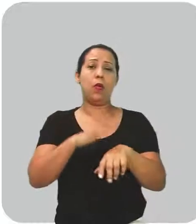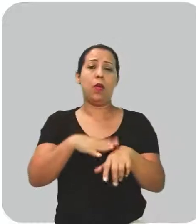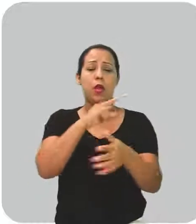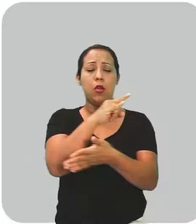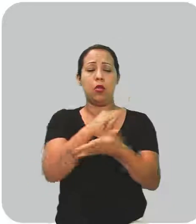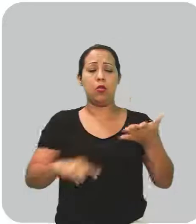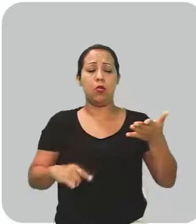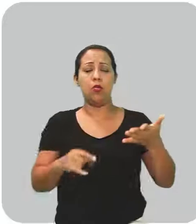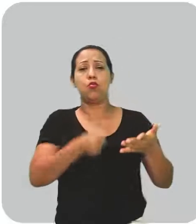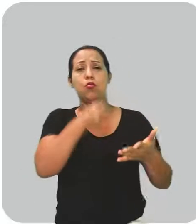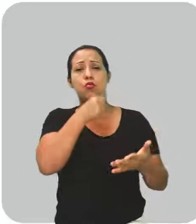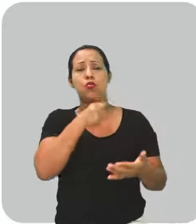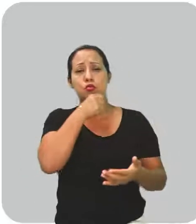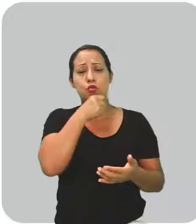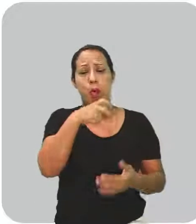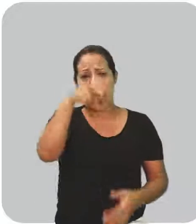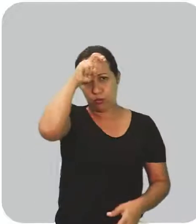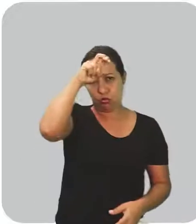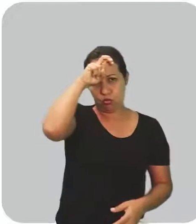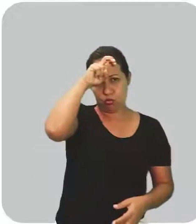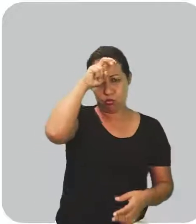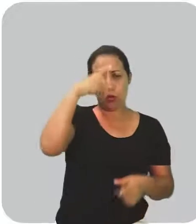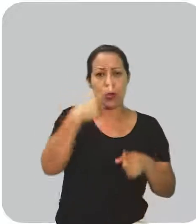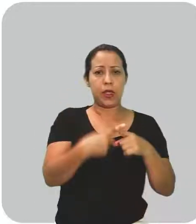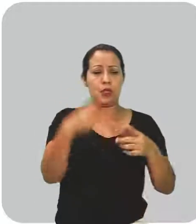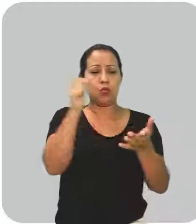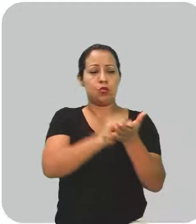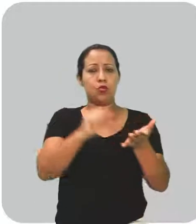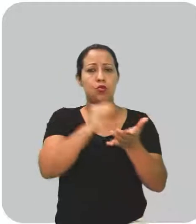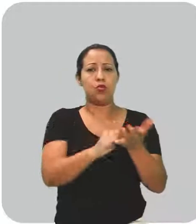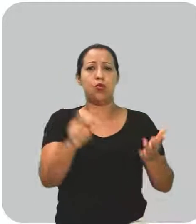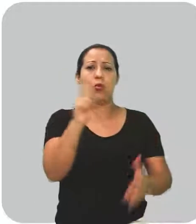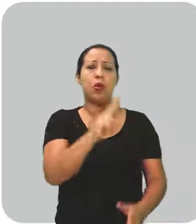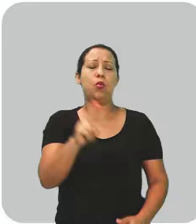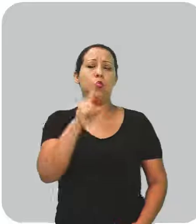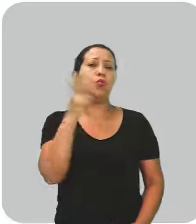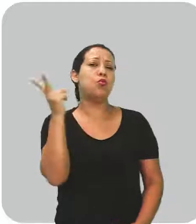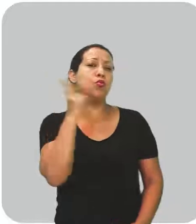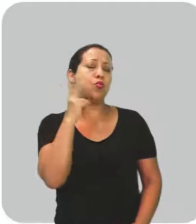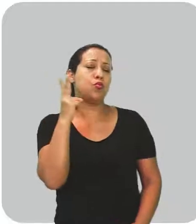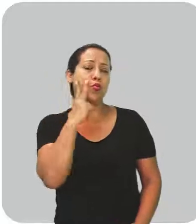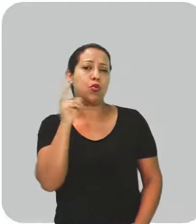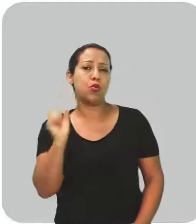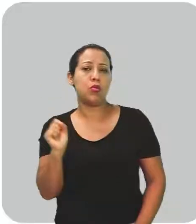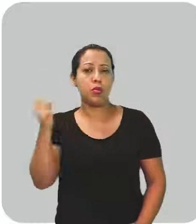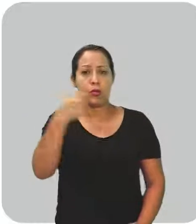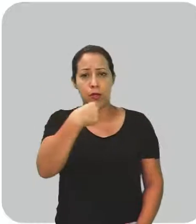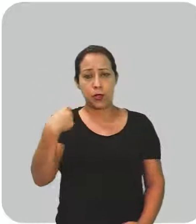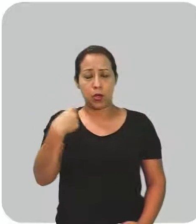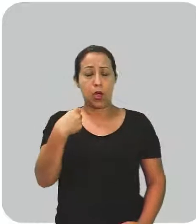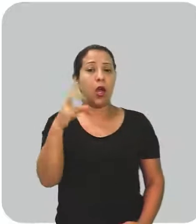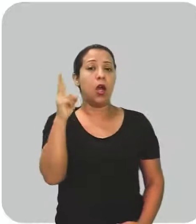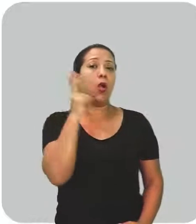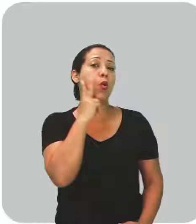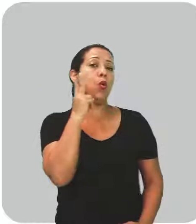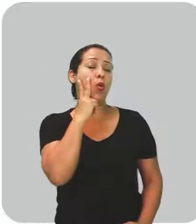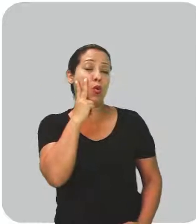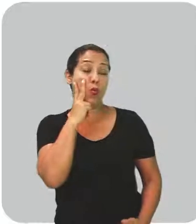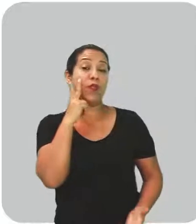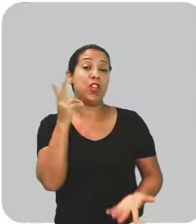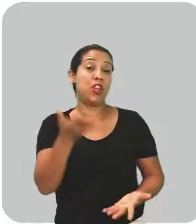civilização egípcia descrevem o uso do vinho e da cerveja. O vinho entre os egípcios